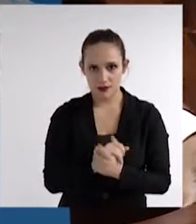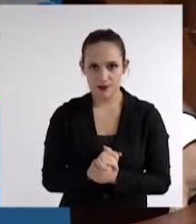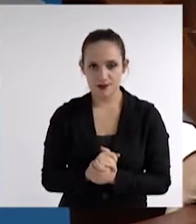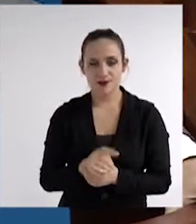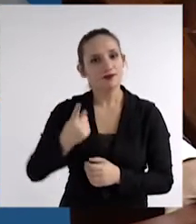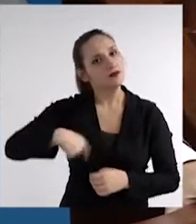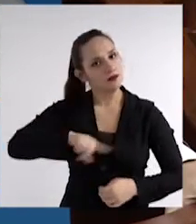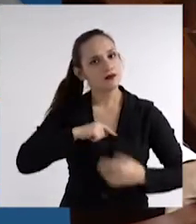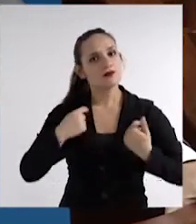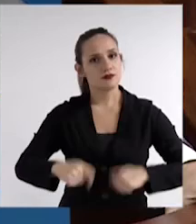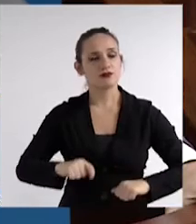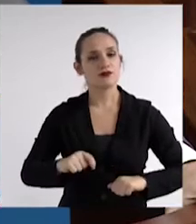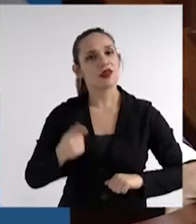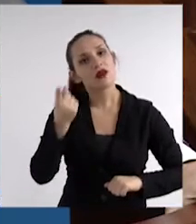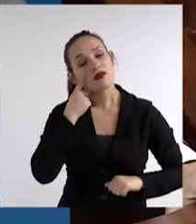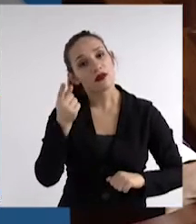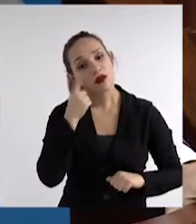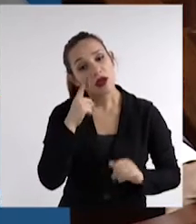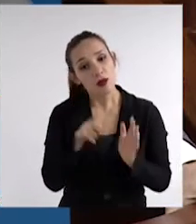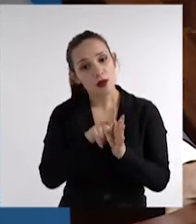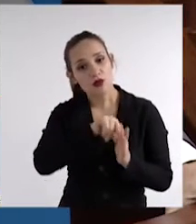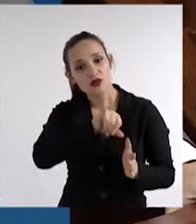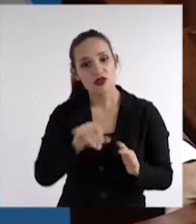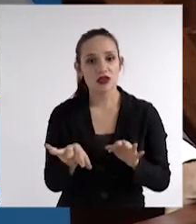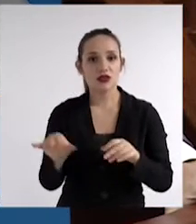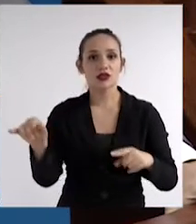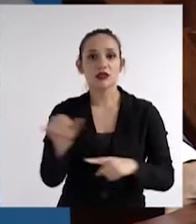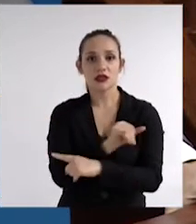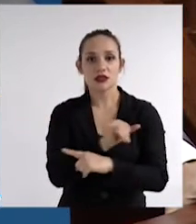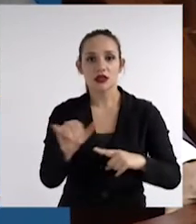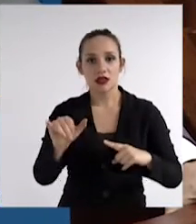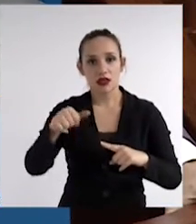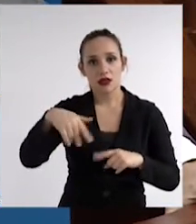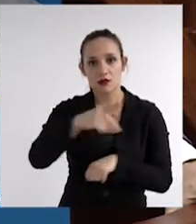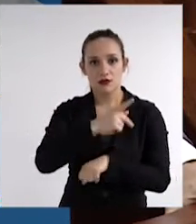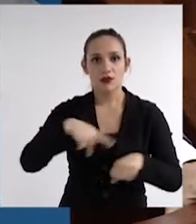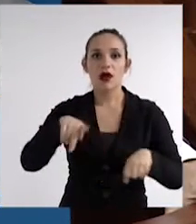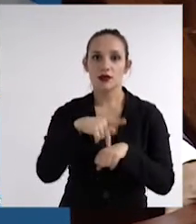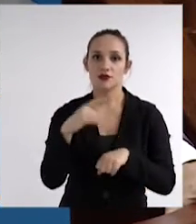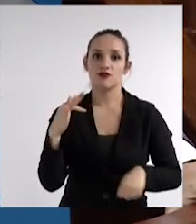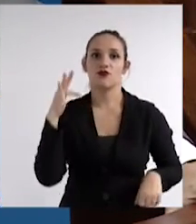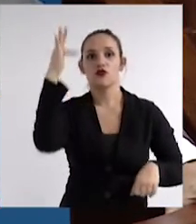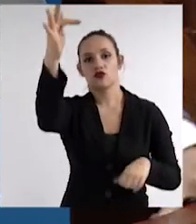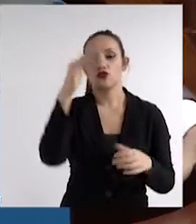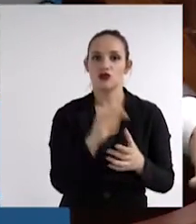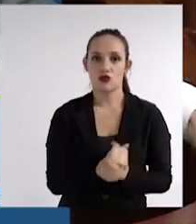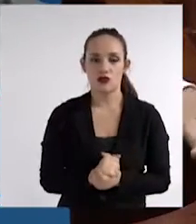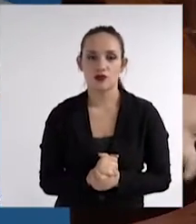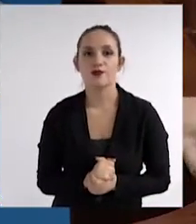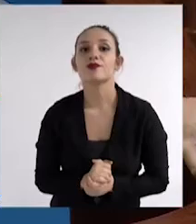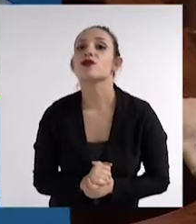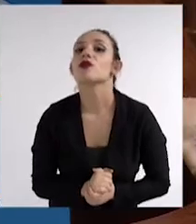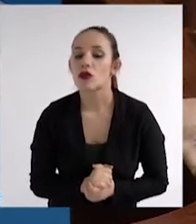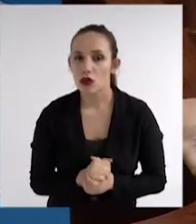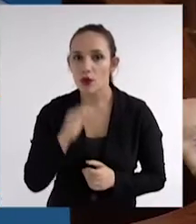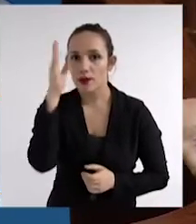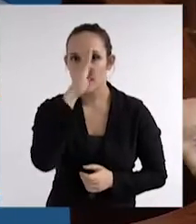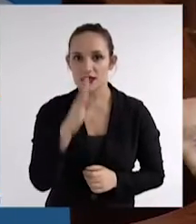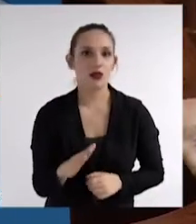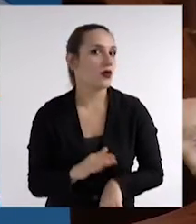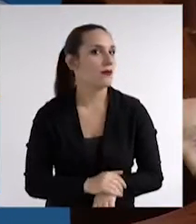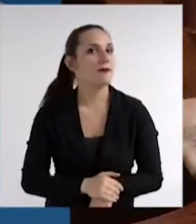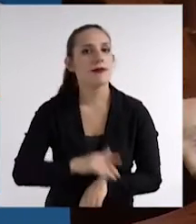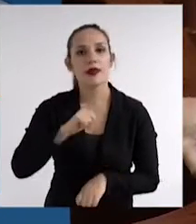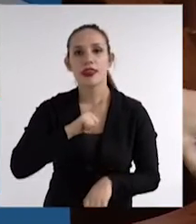Precisamos rever o plano estratégico do nosso país para o futuro. O Brasil, que é um dos maiores produtores